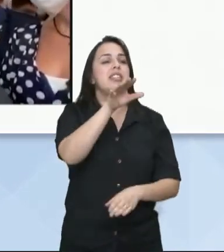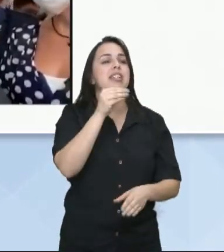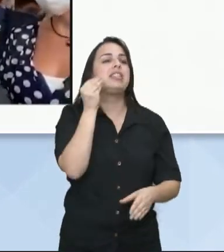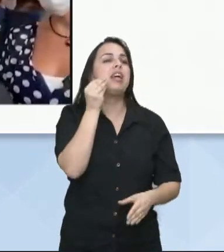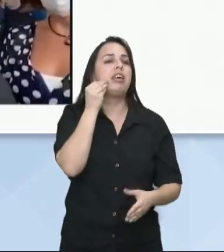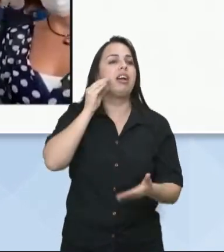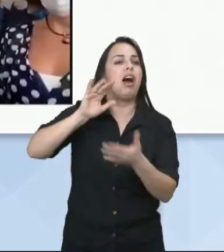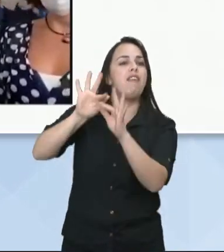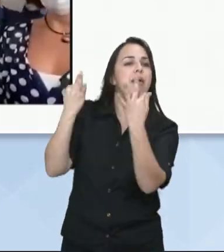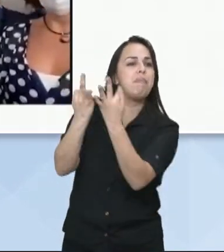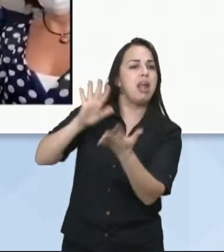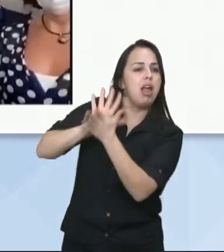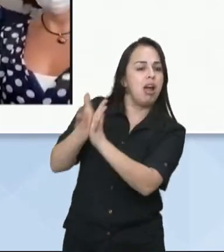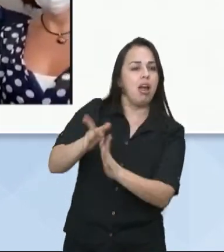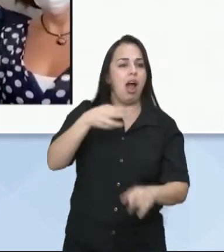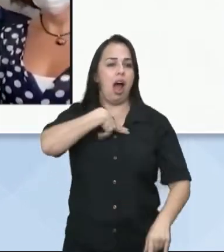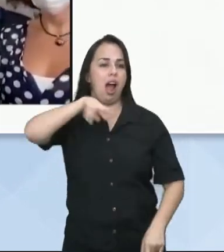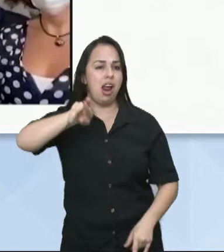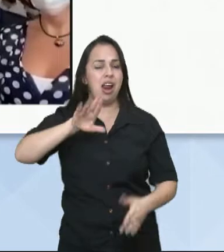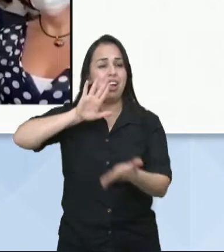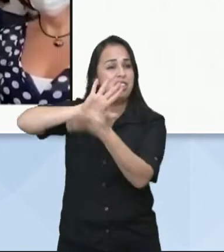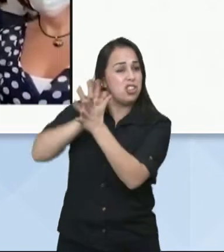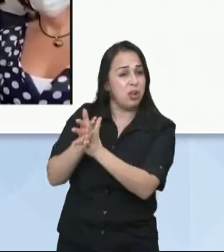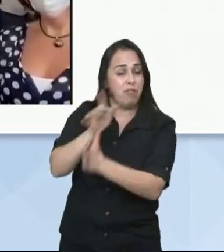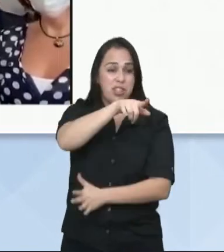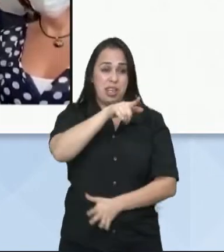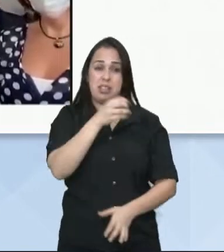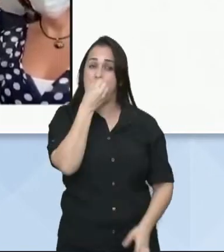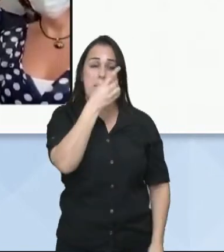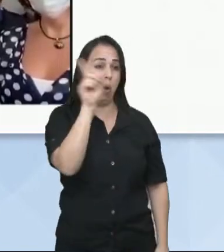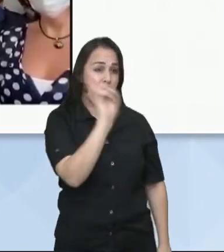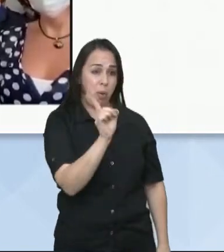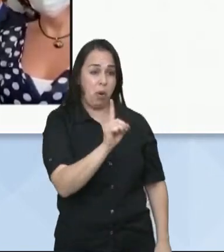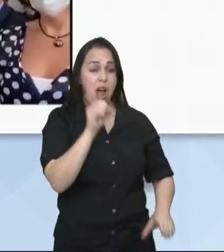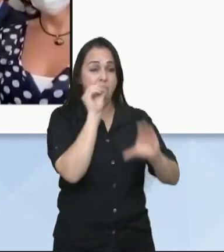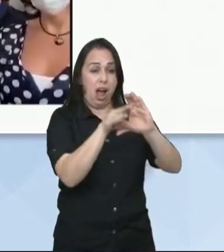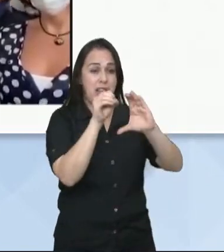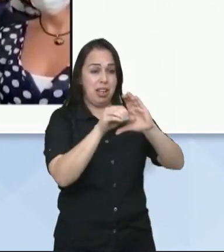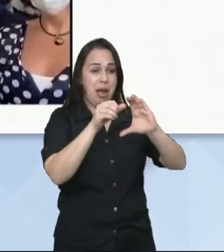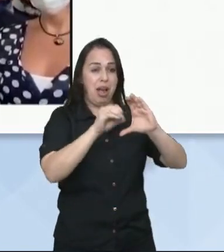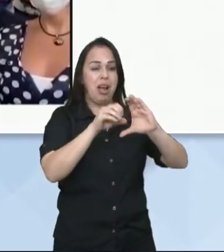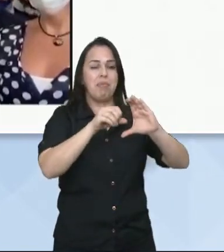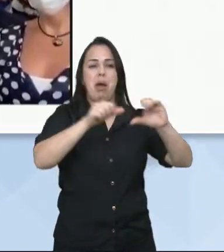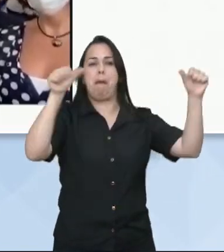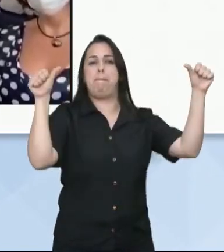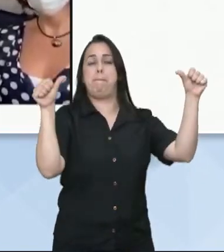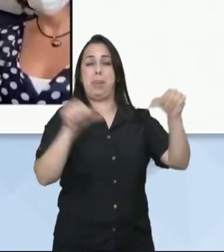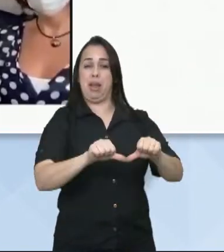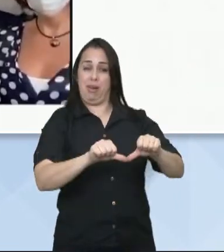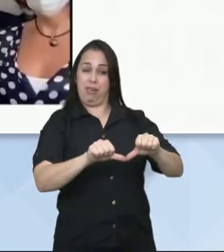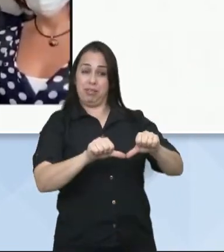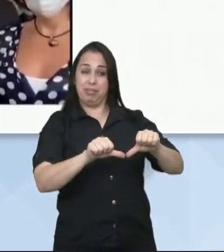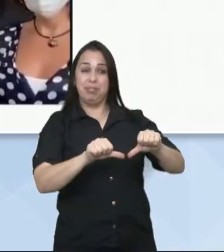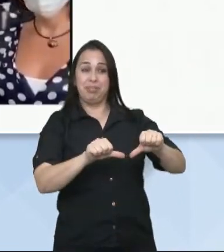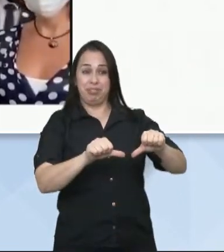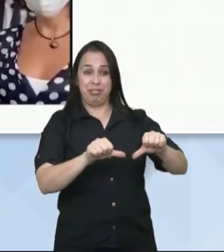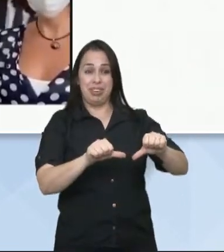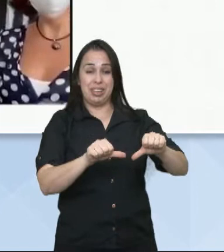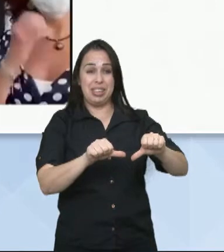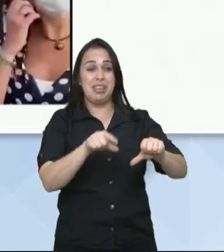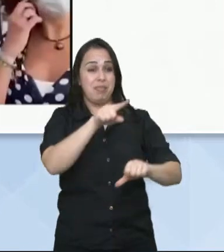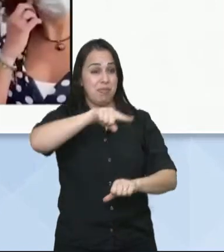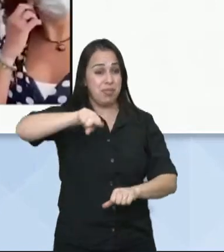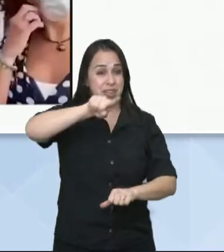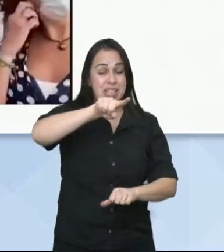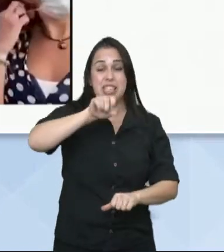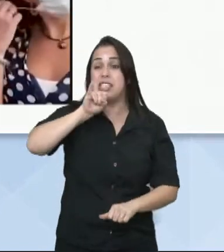brasileira, destroem a religião brasileira. Vocês não prestam. A Rede Globo não presta. É uma péssima órgão de informação. Se você